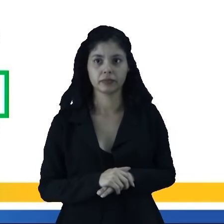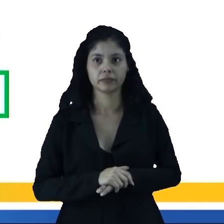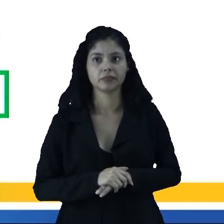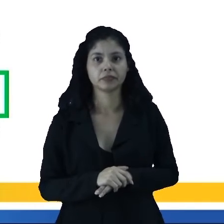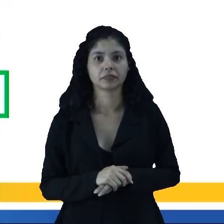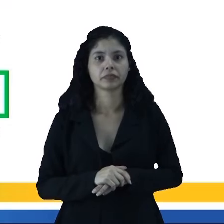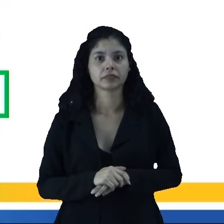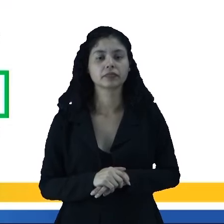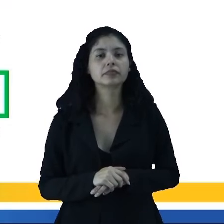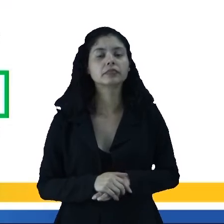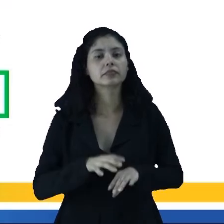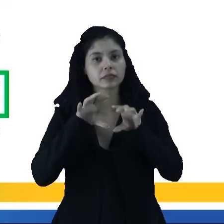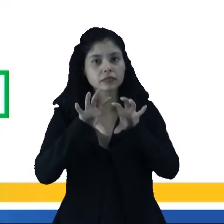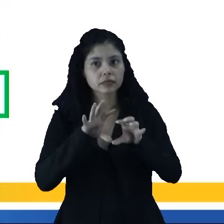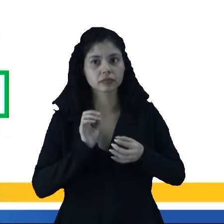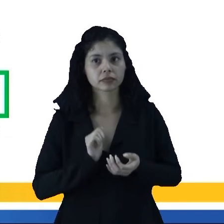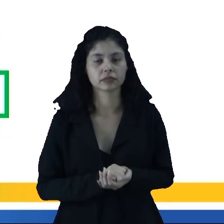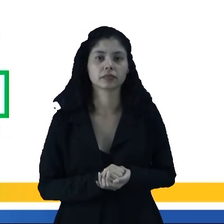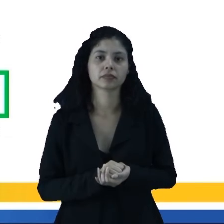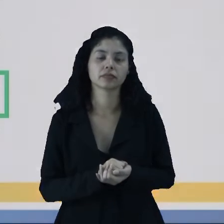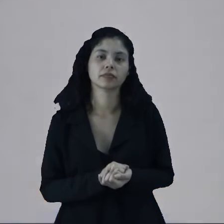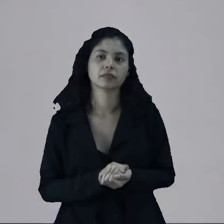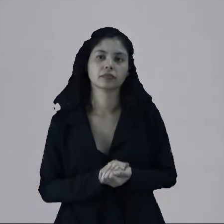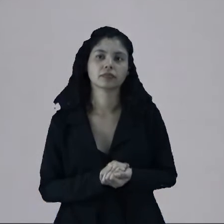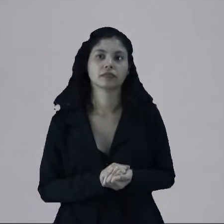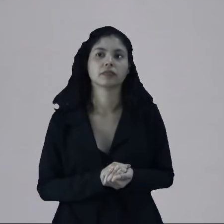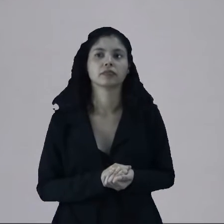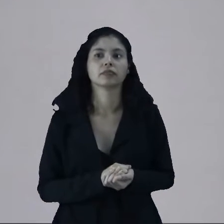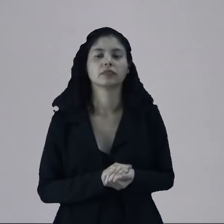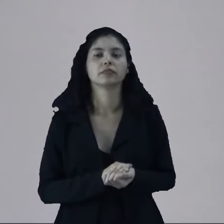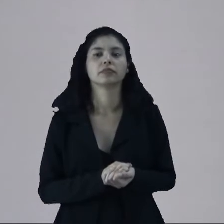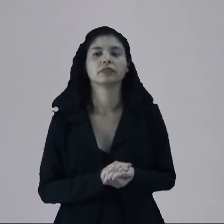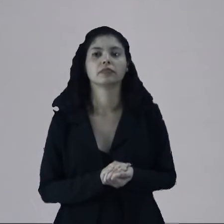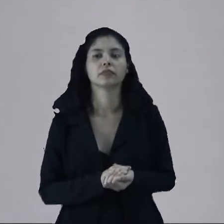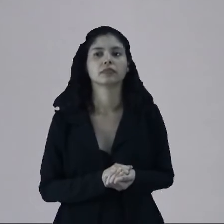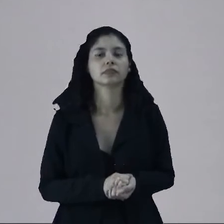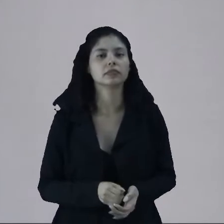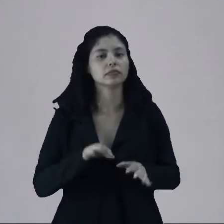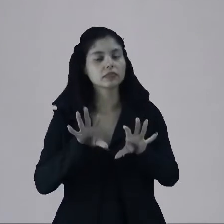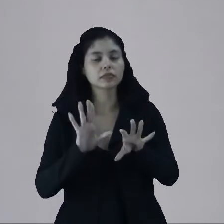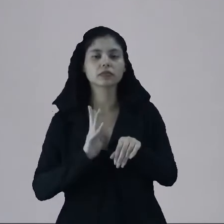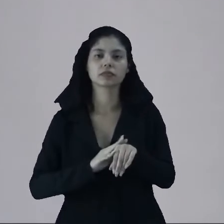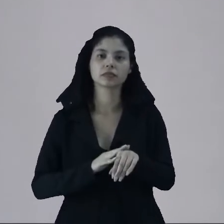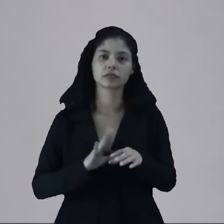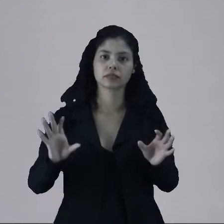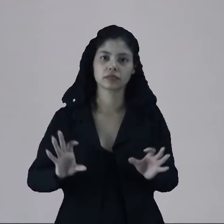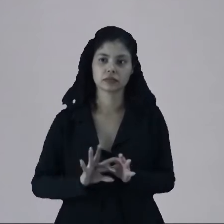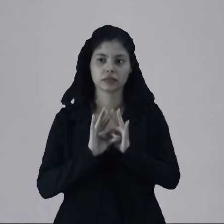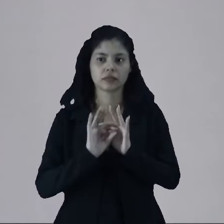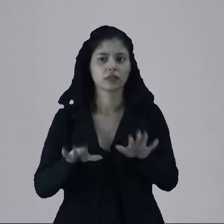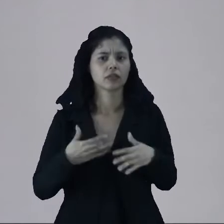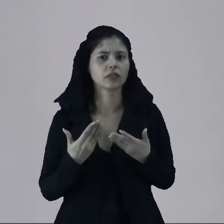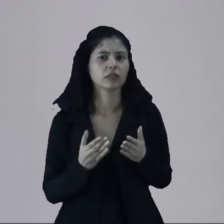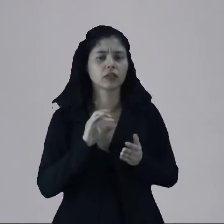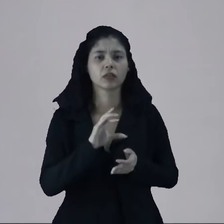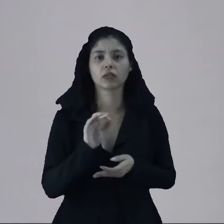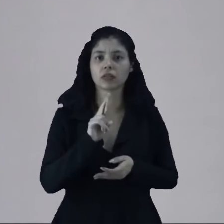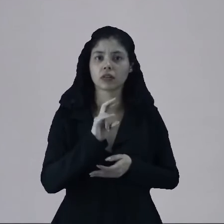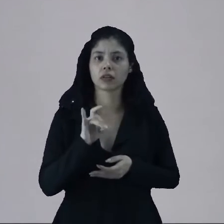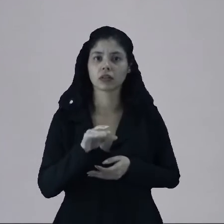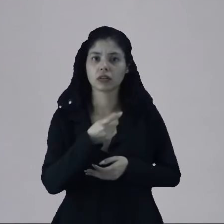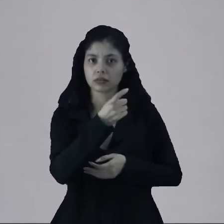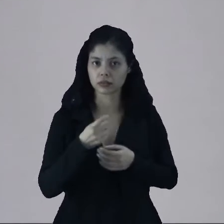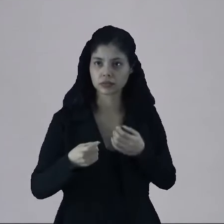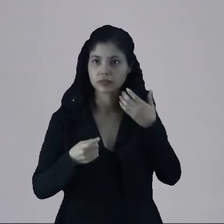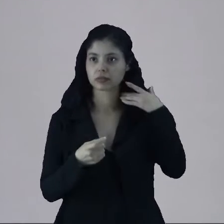bem? Então, logo, eu posso deduzir também que essa doença vai estar relacionada em qual tipo de cromossomo?